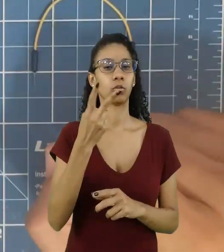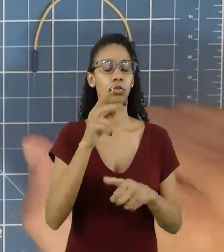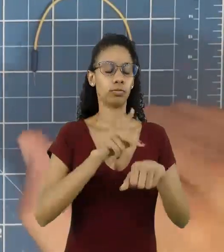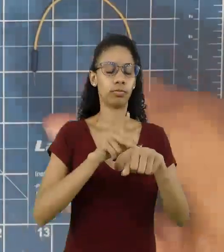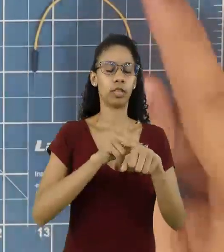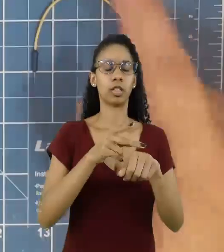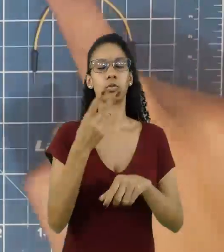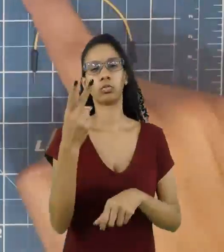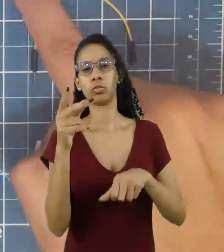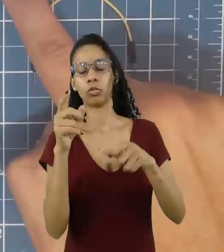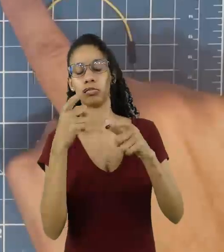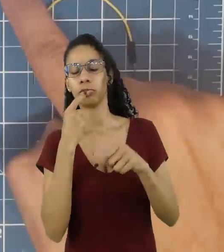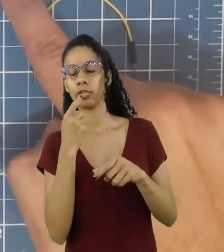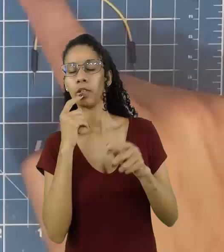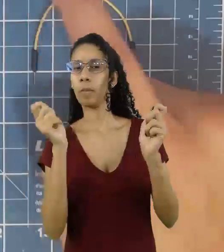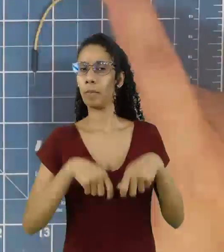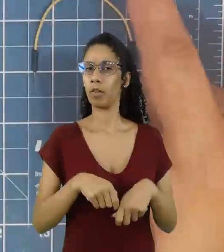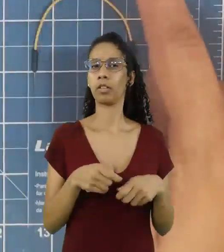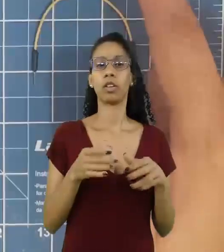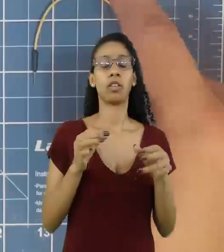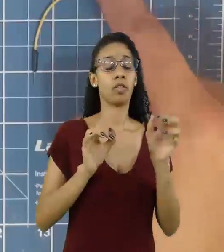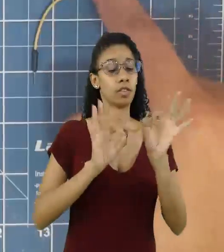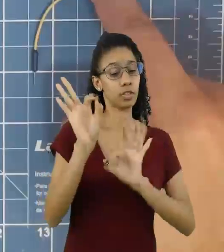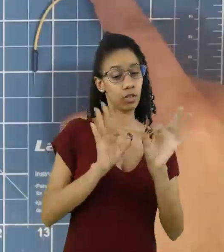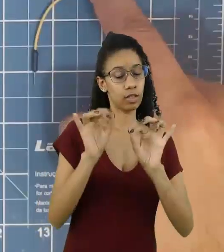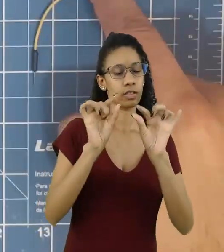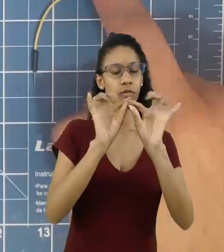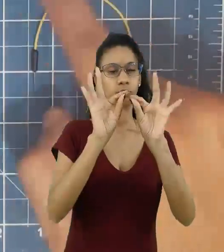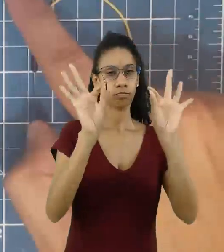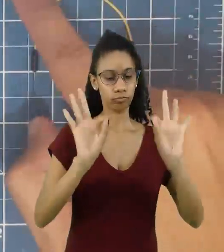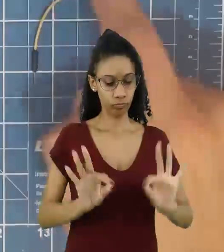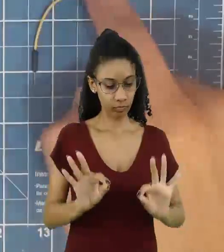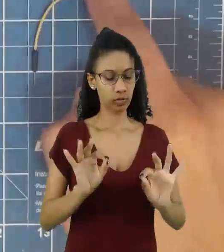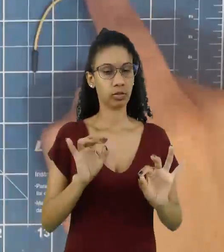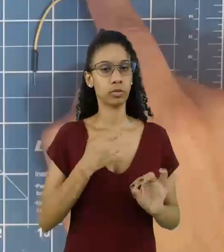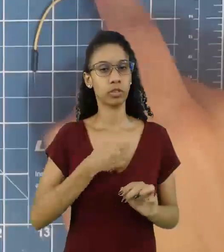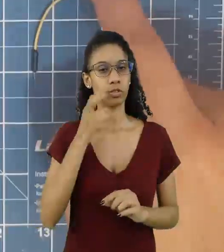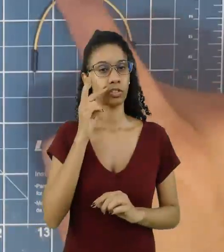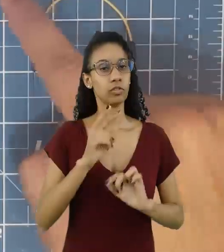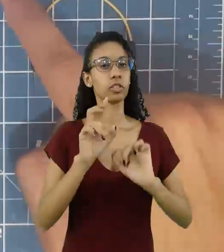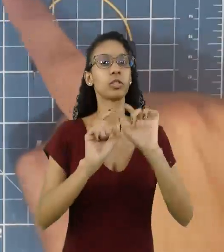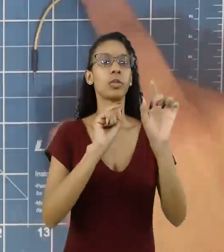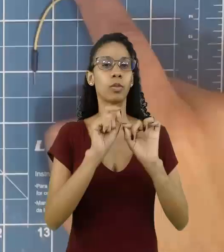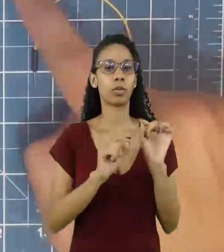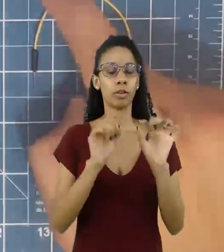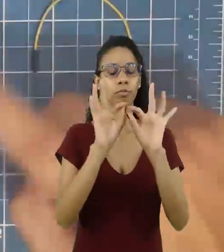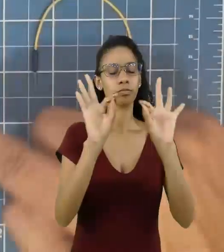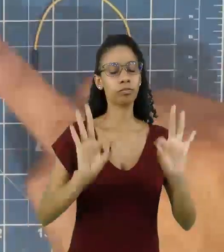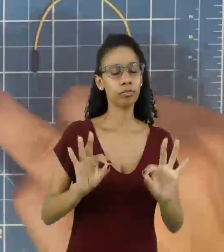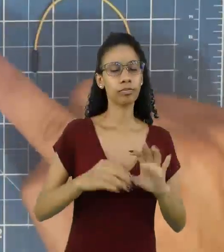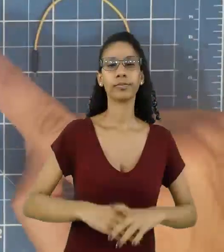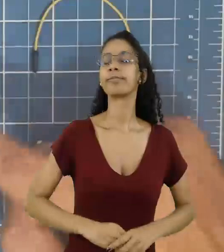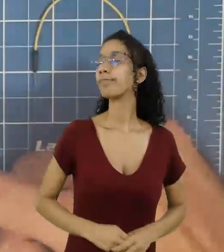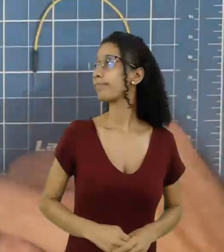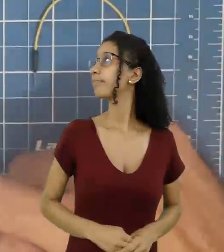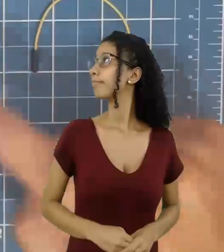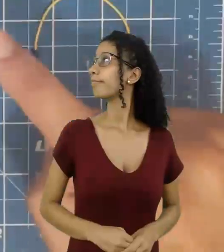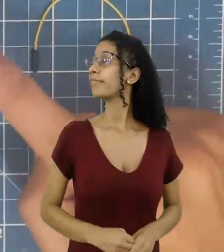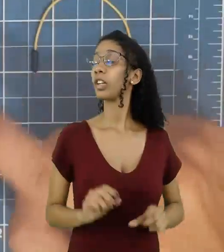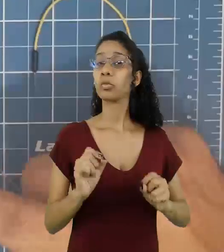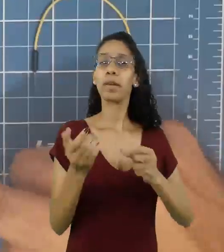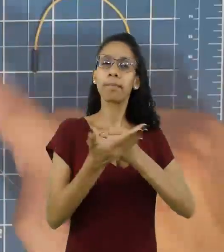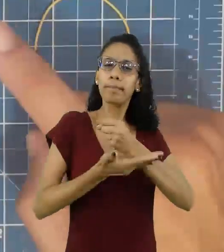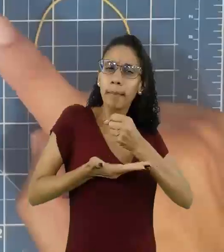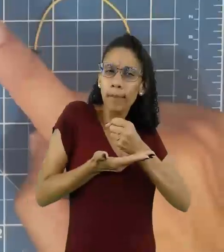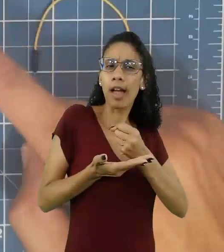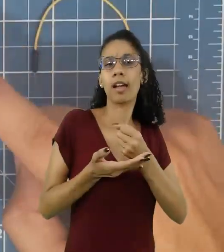2 vermelhos, pode ser um de cada. Eu vou fazer assim só para ficar mais organizado esse circuito, já que ele vai ser um circuito de,